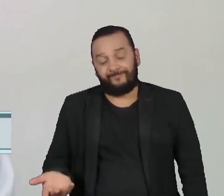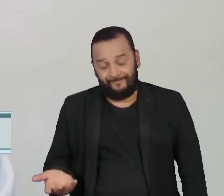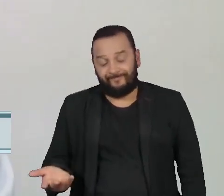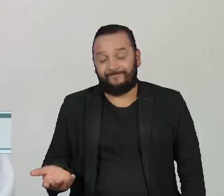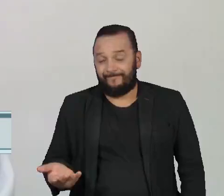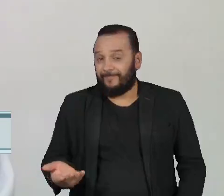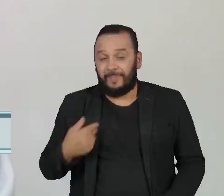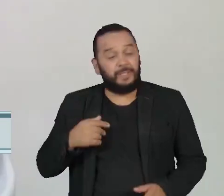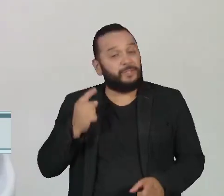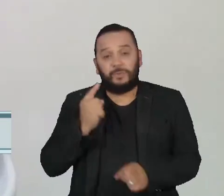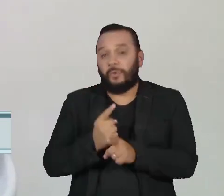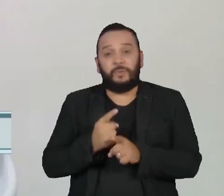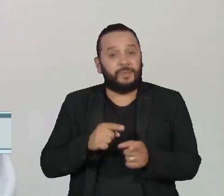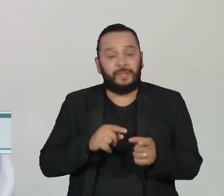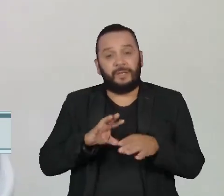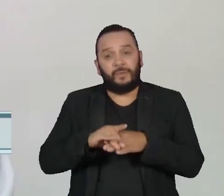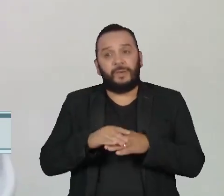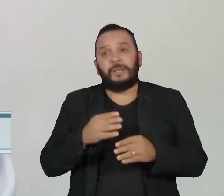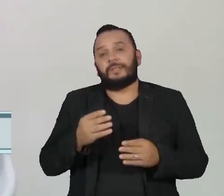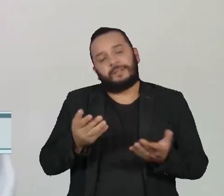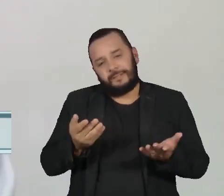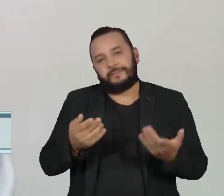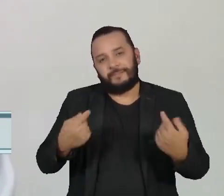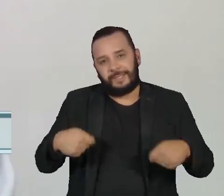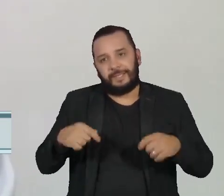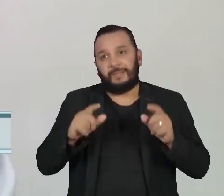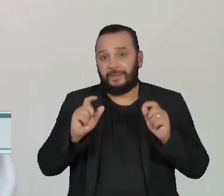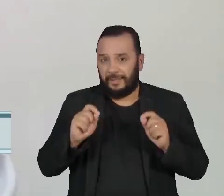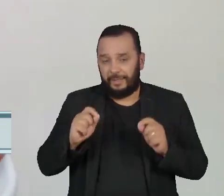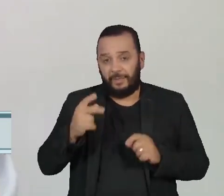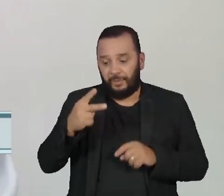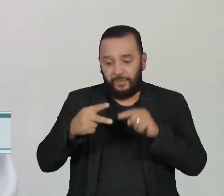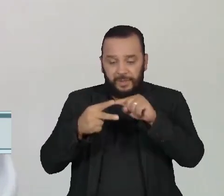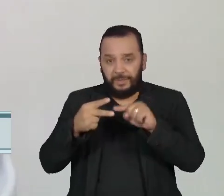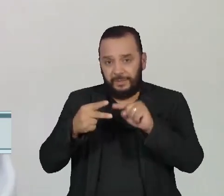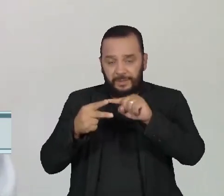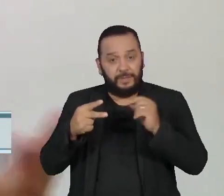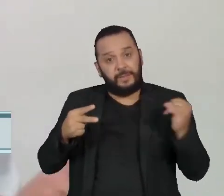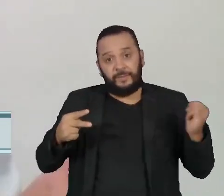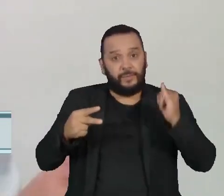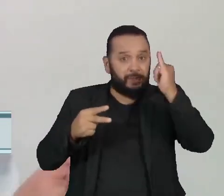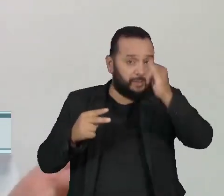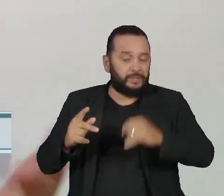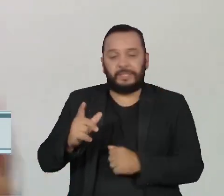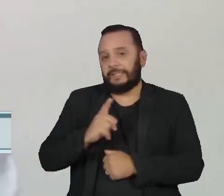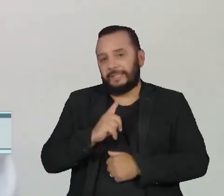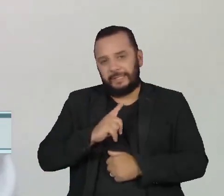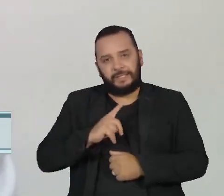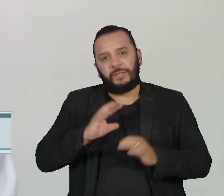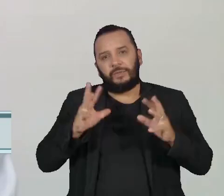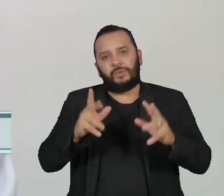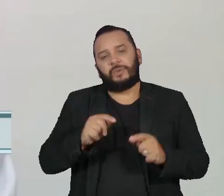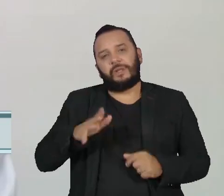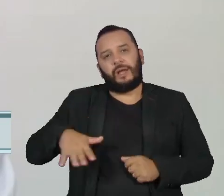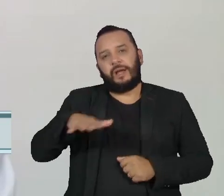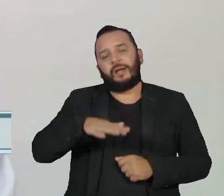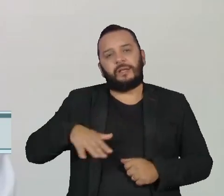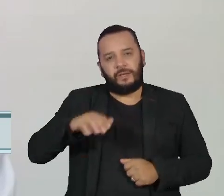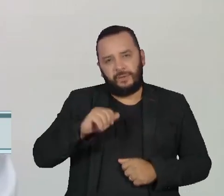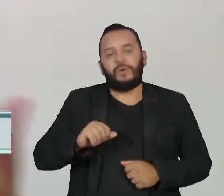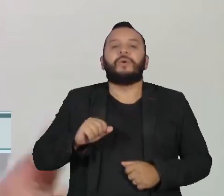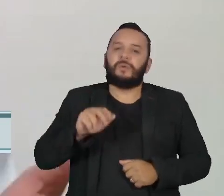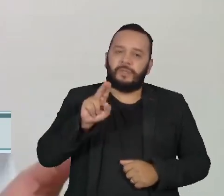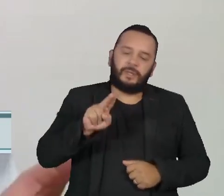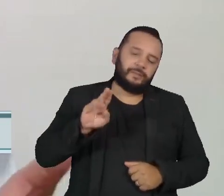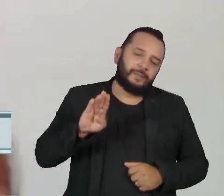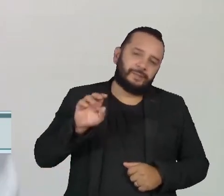muito simples, depende de 2 instrumentos que estão disponíveis em todas as unidades básicas de saúde no